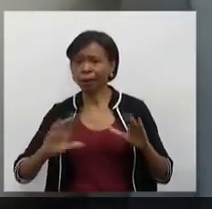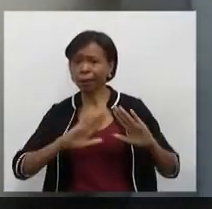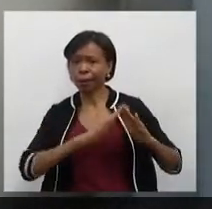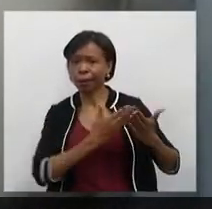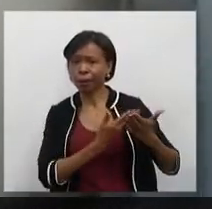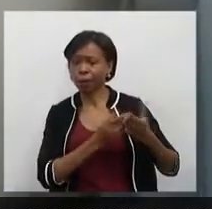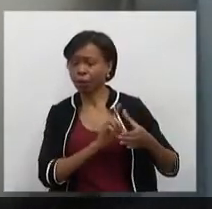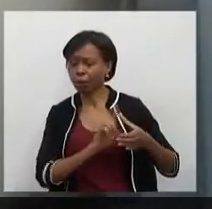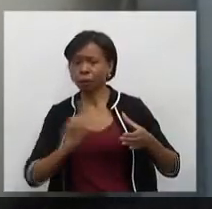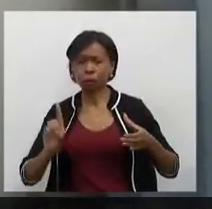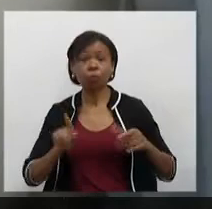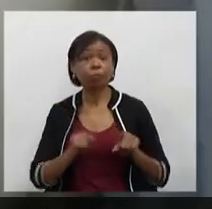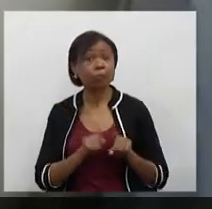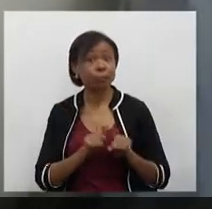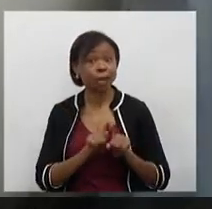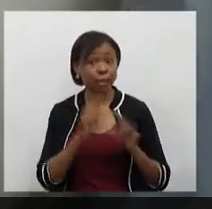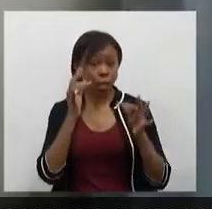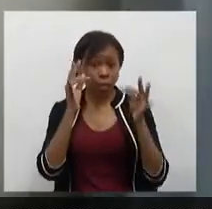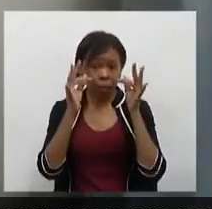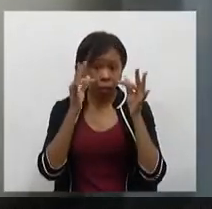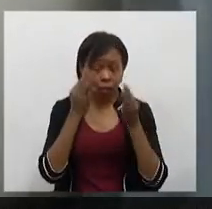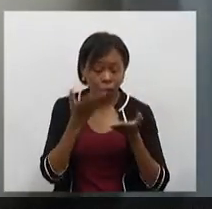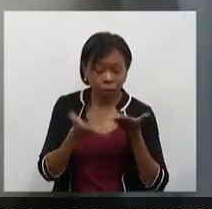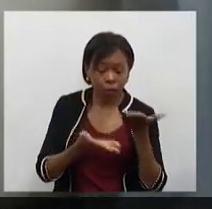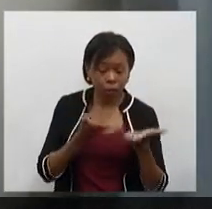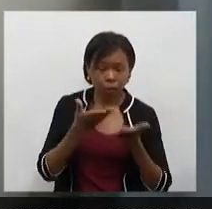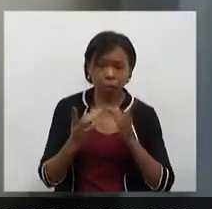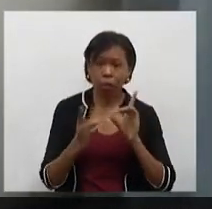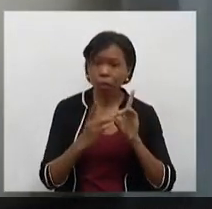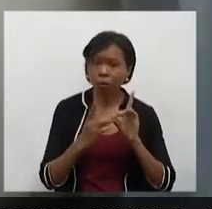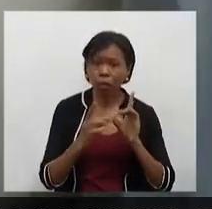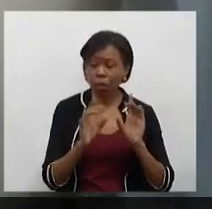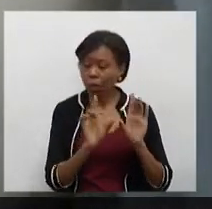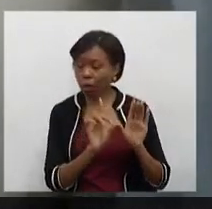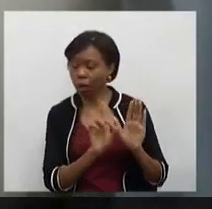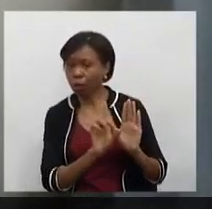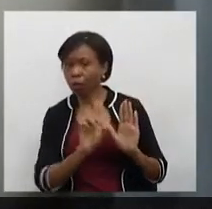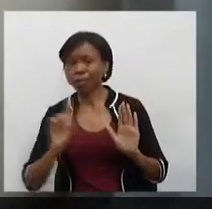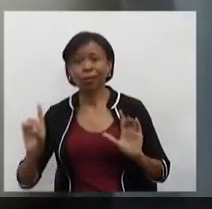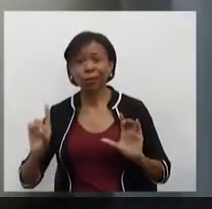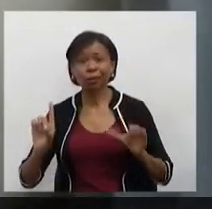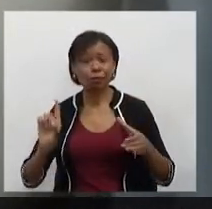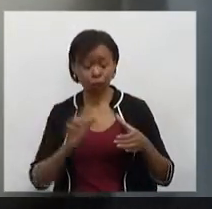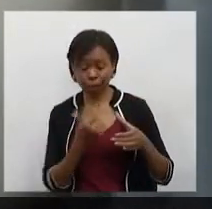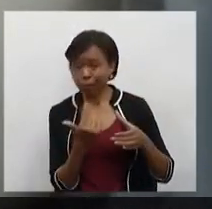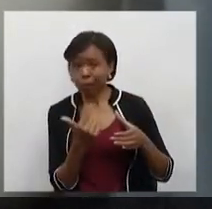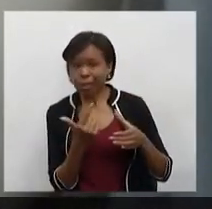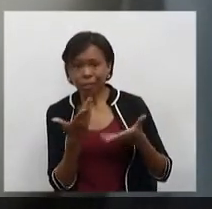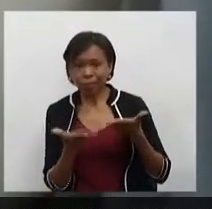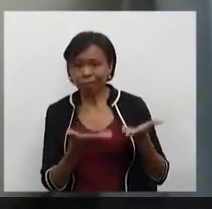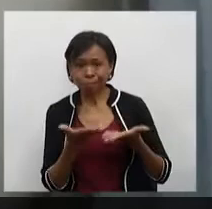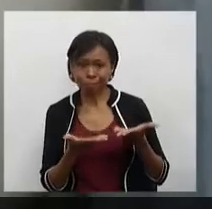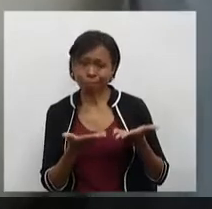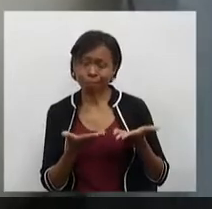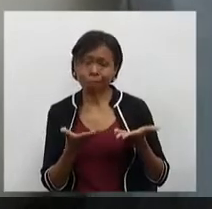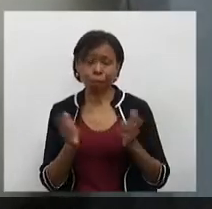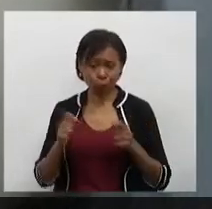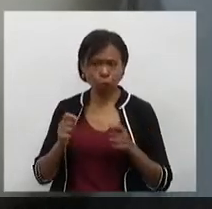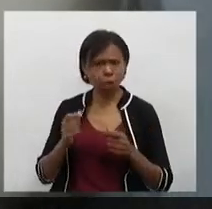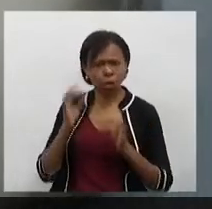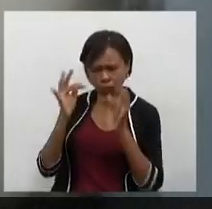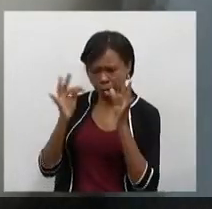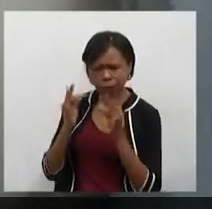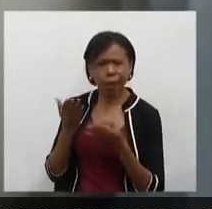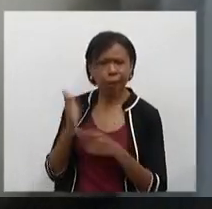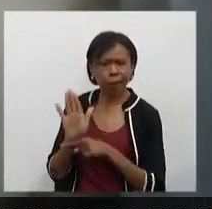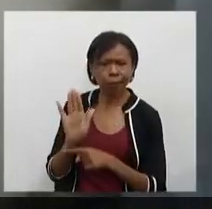todas as terapias que elas poderiam ter acesso e minimizar as condições que elas vivem, né? E quer dizer,